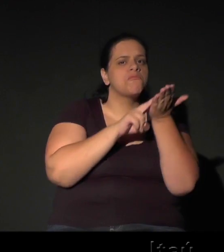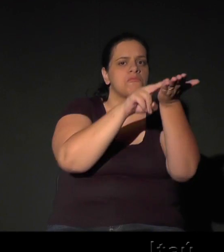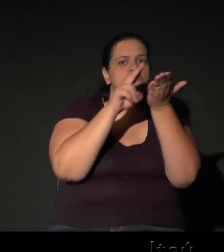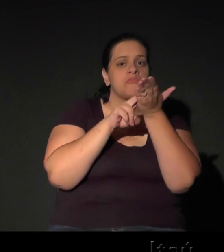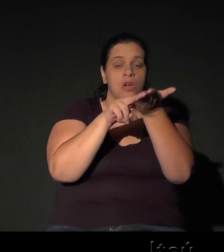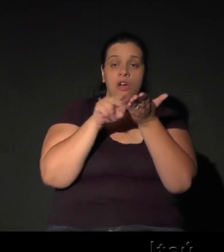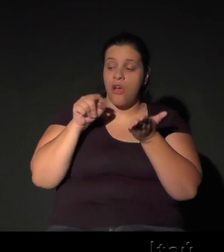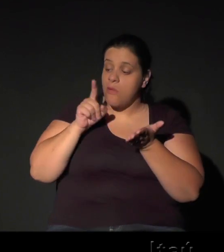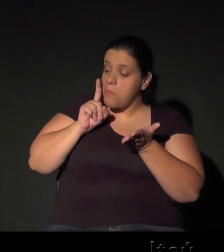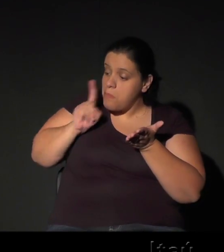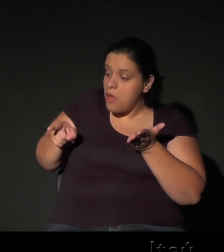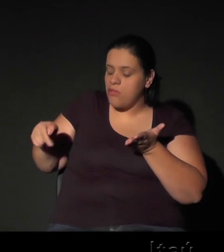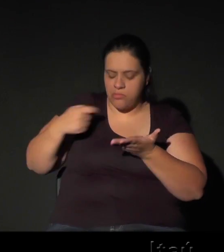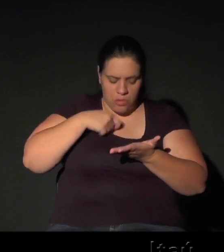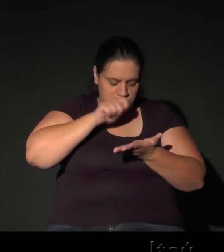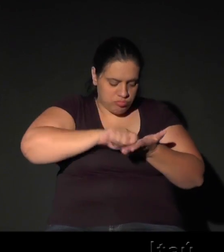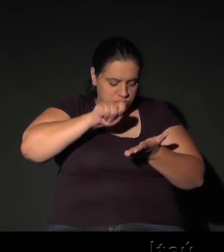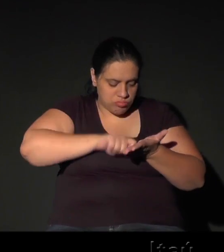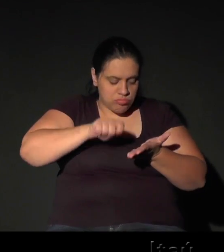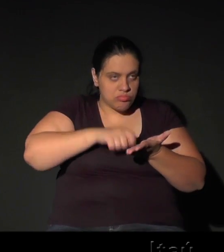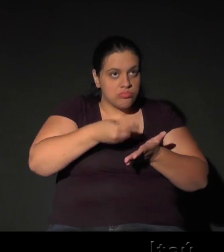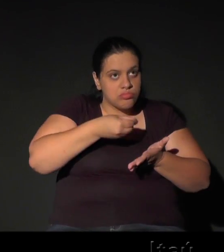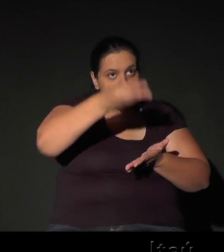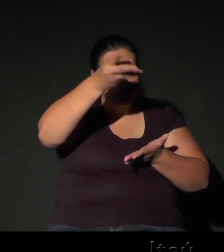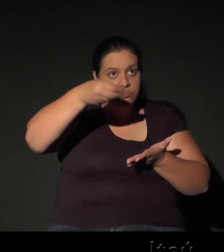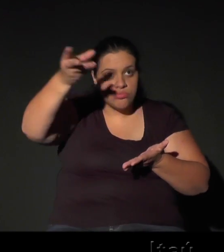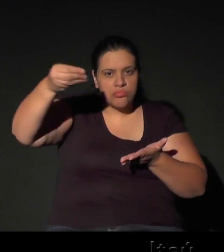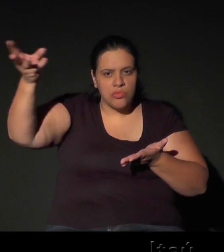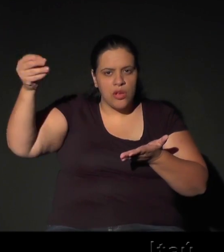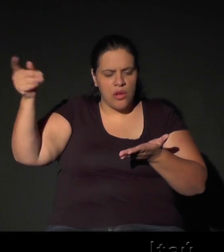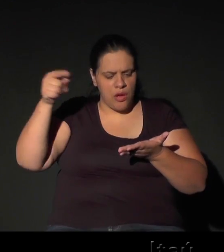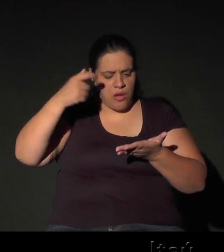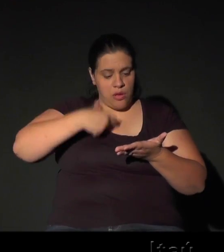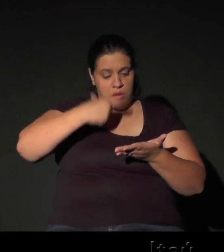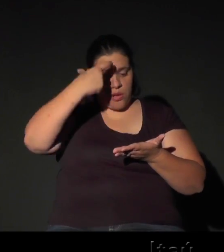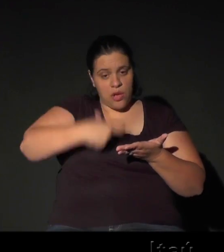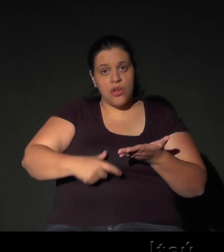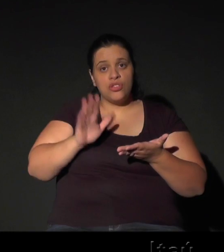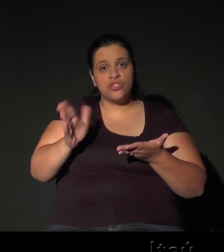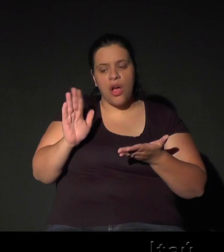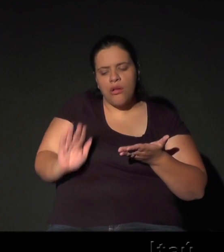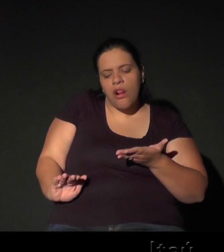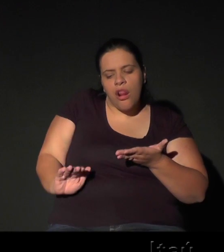aquilo então eu fui me tornando uma pequena